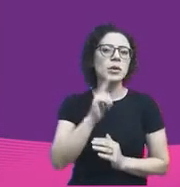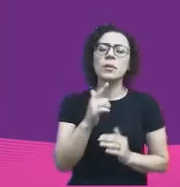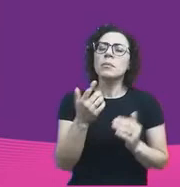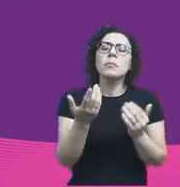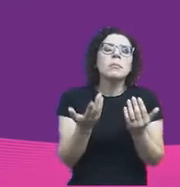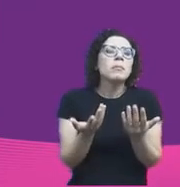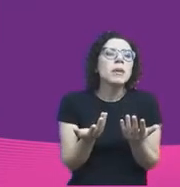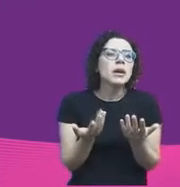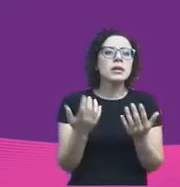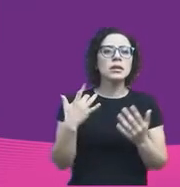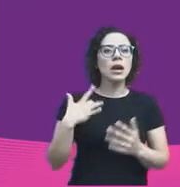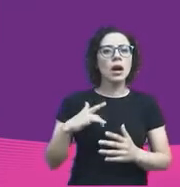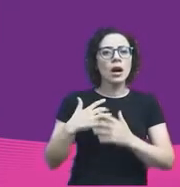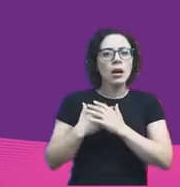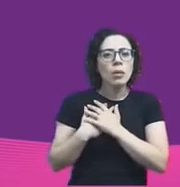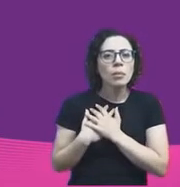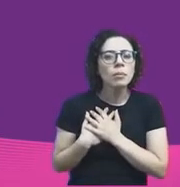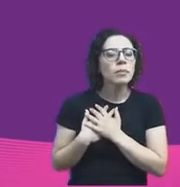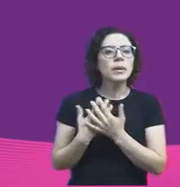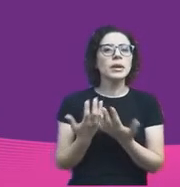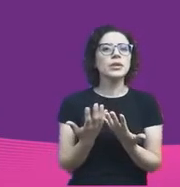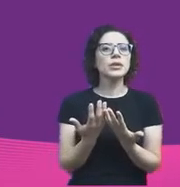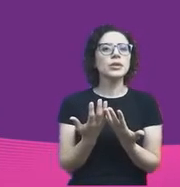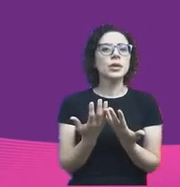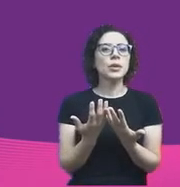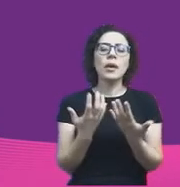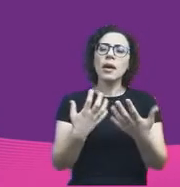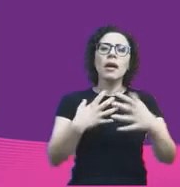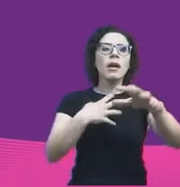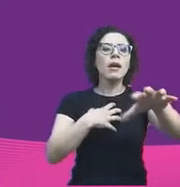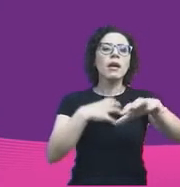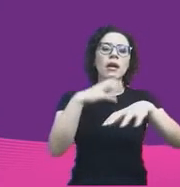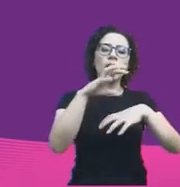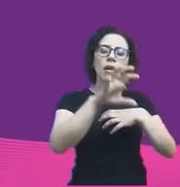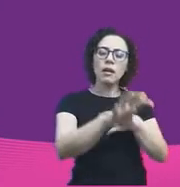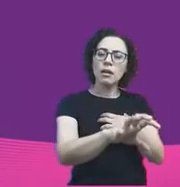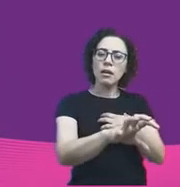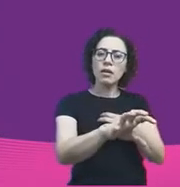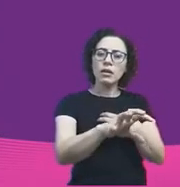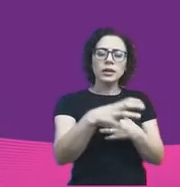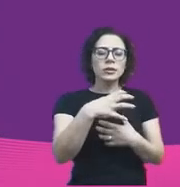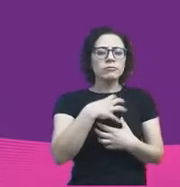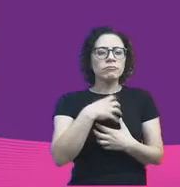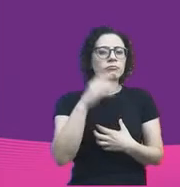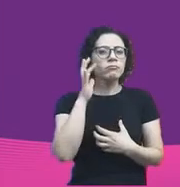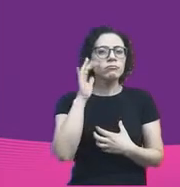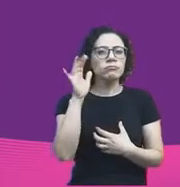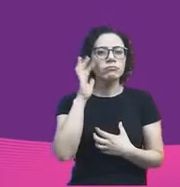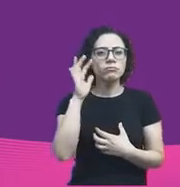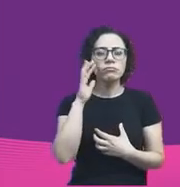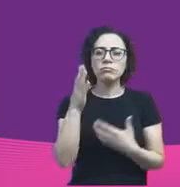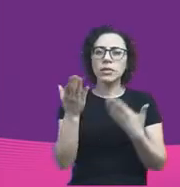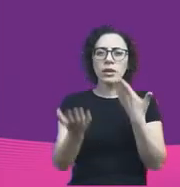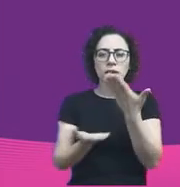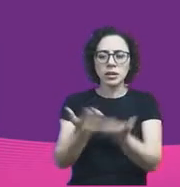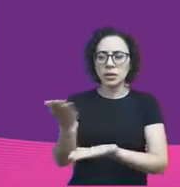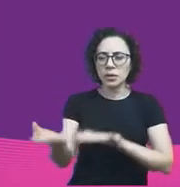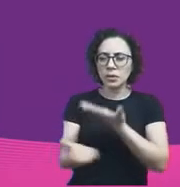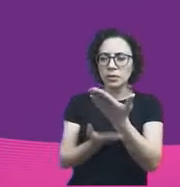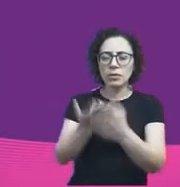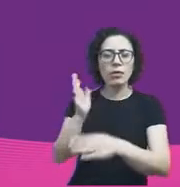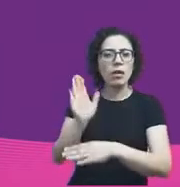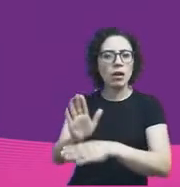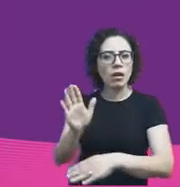definido como a gente se colocar no lugar das pessoas para quem a gente serve e para quem a